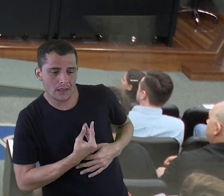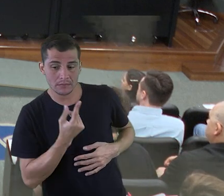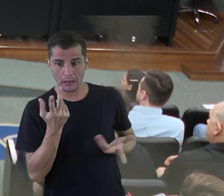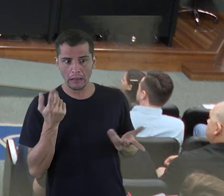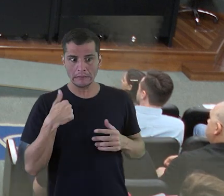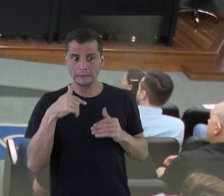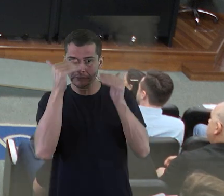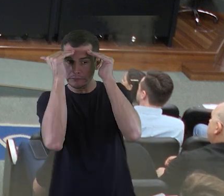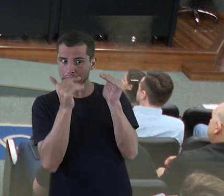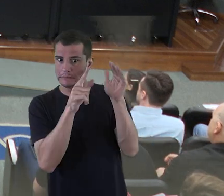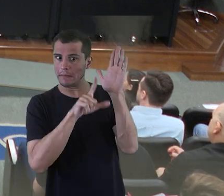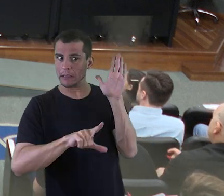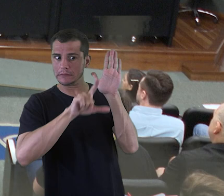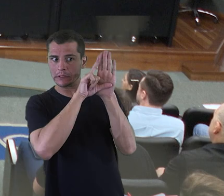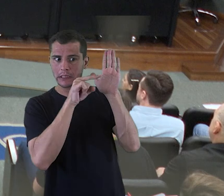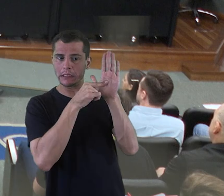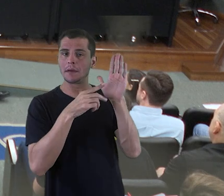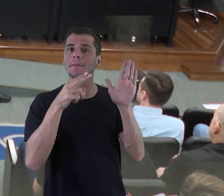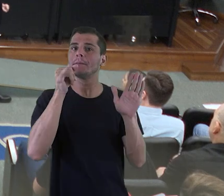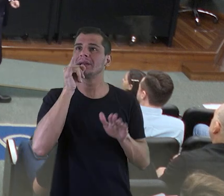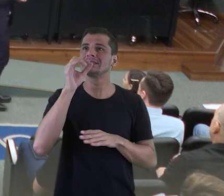E por que que eu falei quando tem um radar?